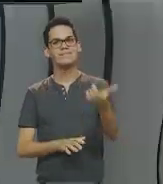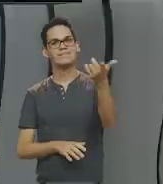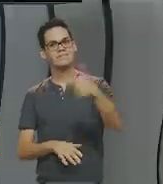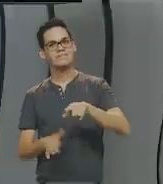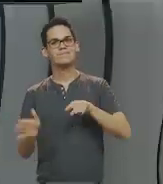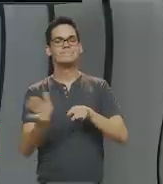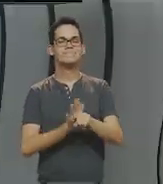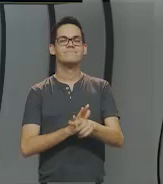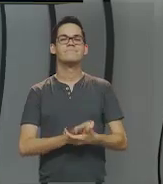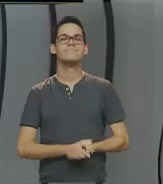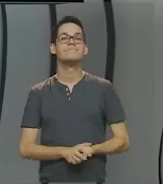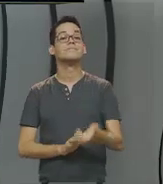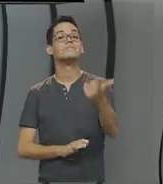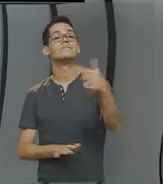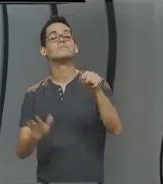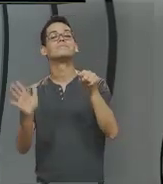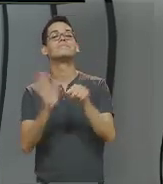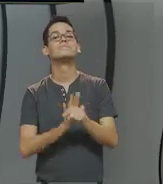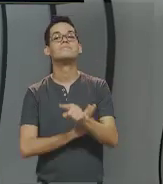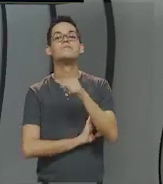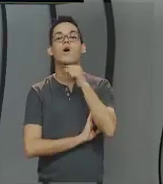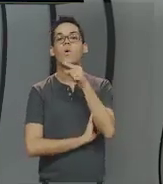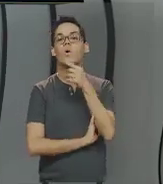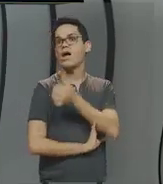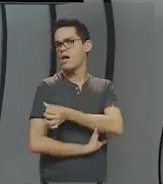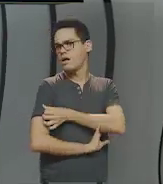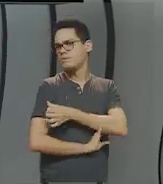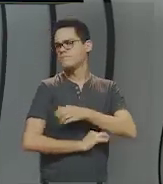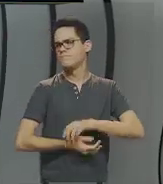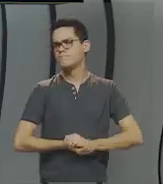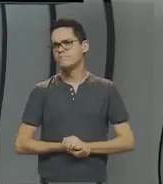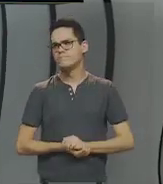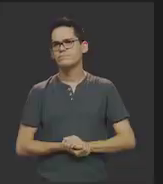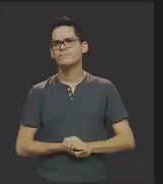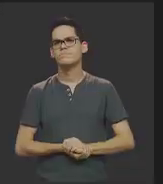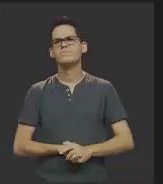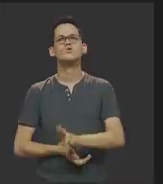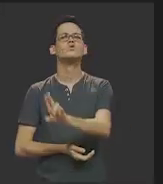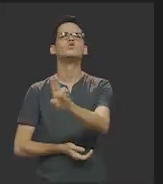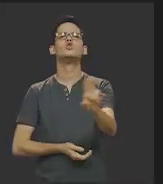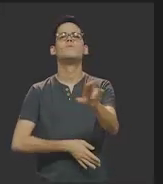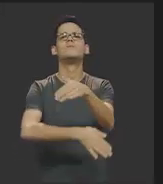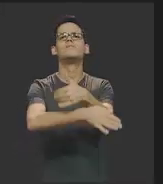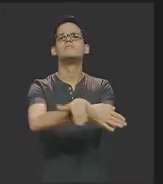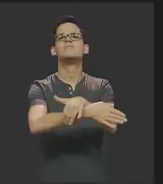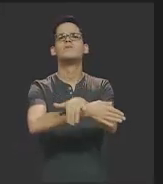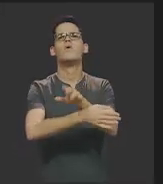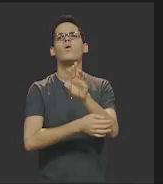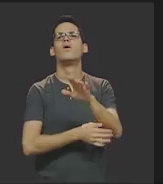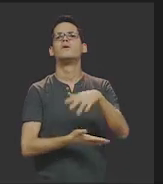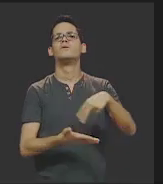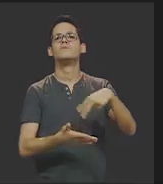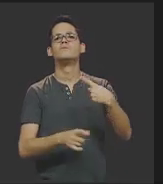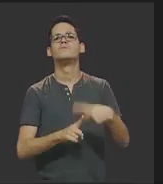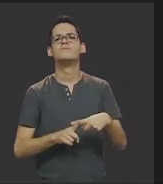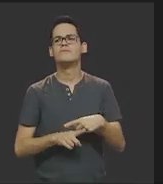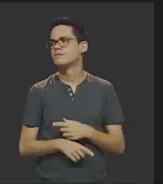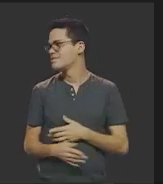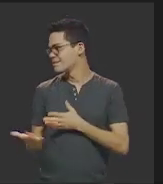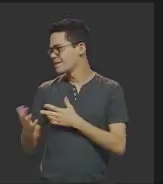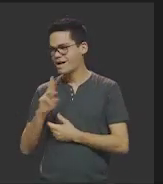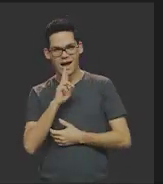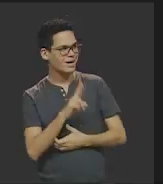próxima. Nossa próxima pergunta é uma dúvida de 6º ano. Por que o nome dança de rua? Quer responder,